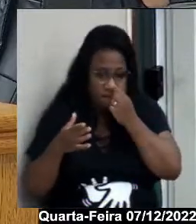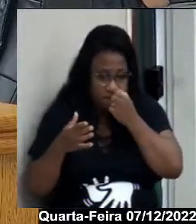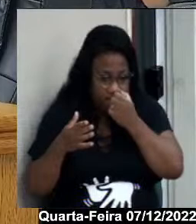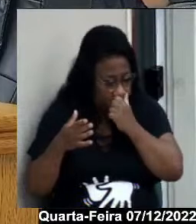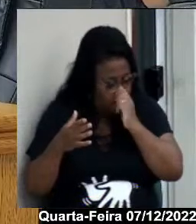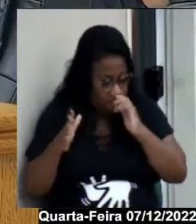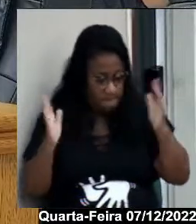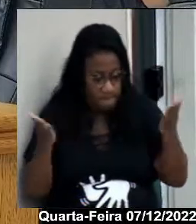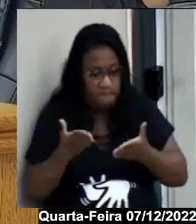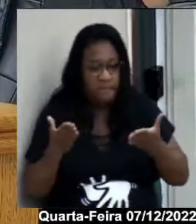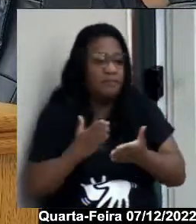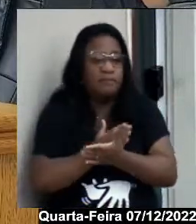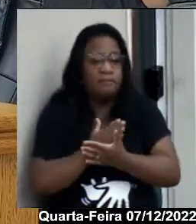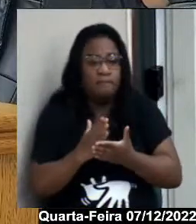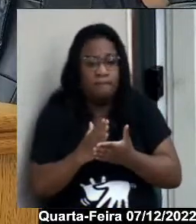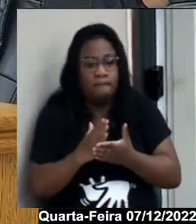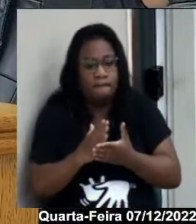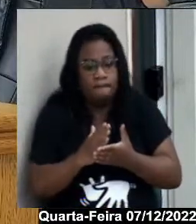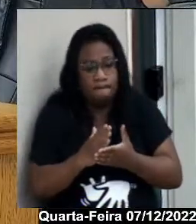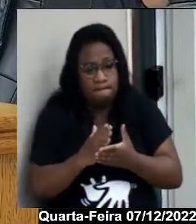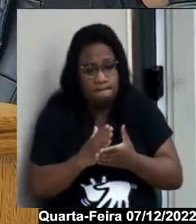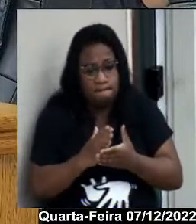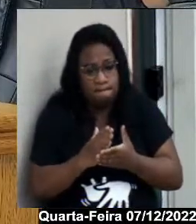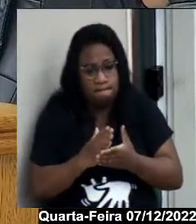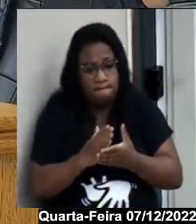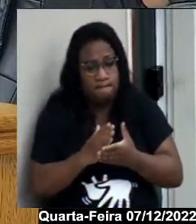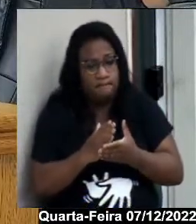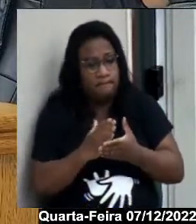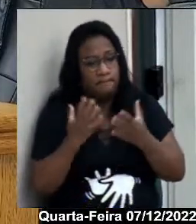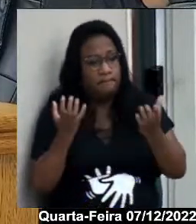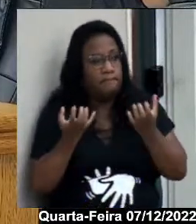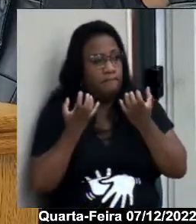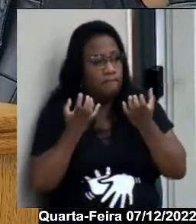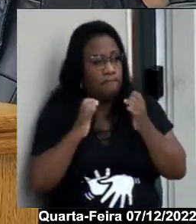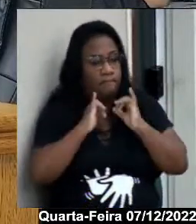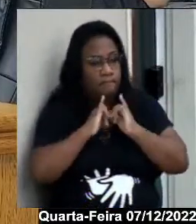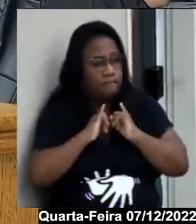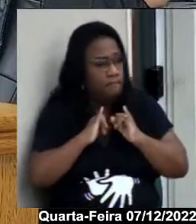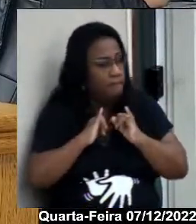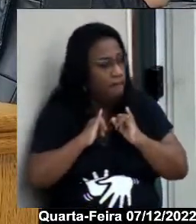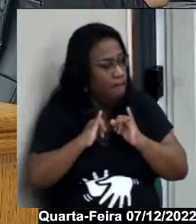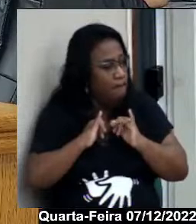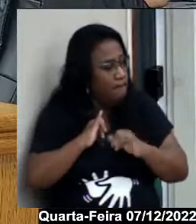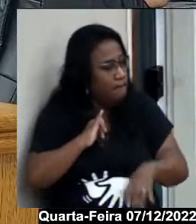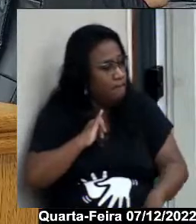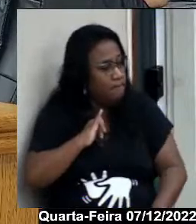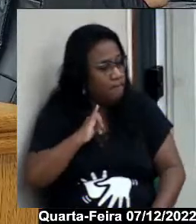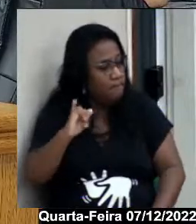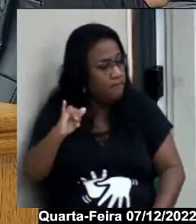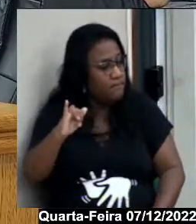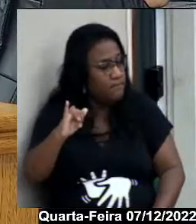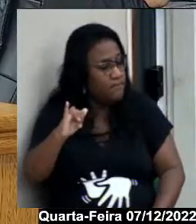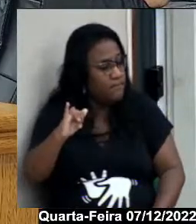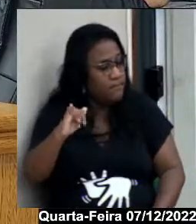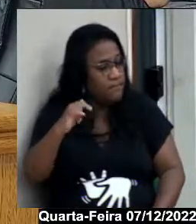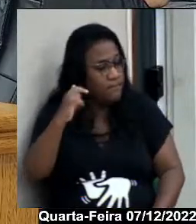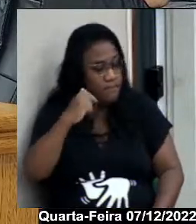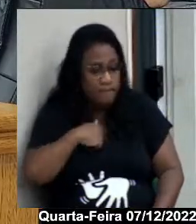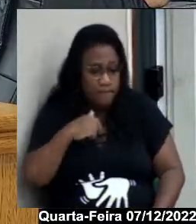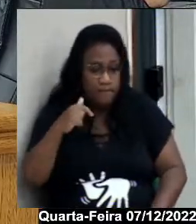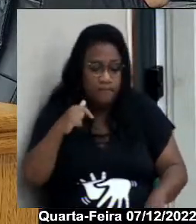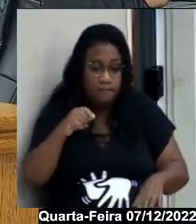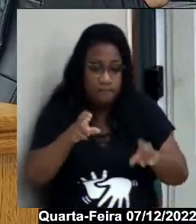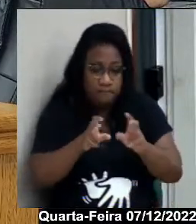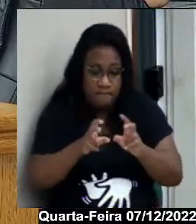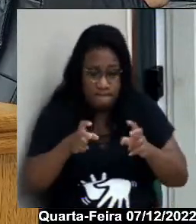me esconder atrás de um gabinete, atrás de um celular. Né? O que eu quero dizer, Dedé, que o que eu vejo aqui